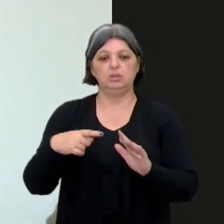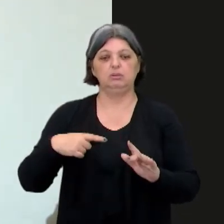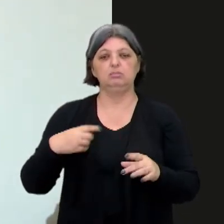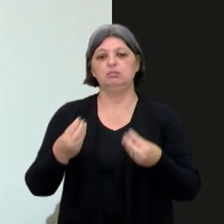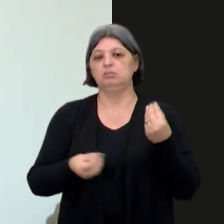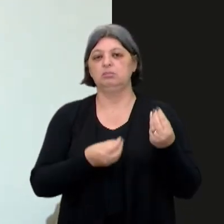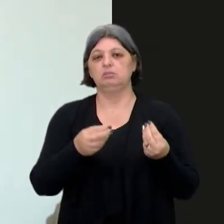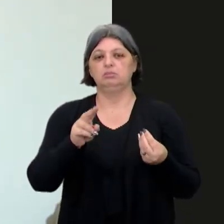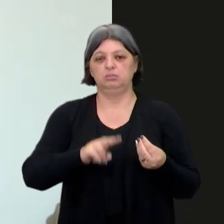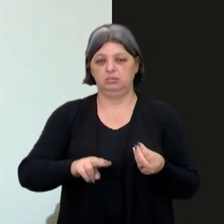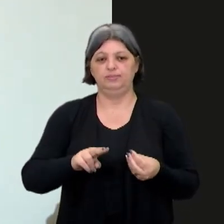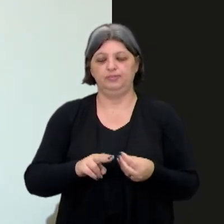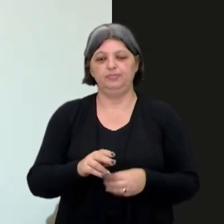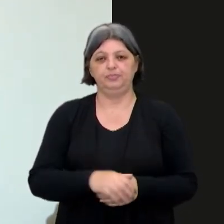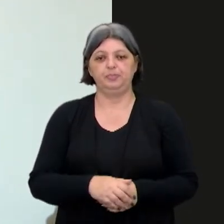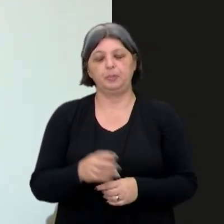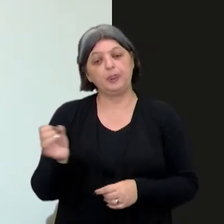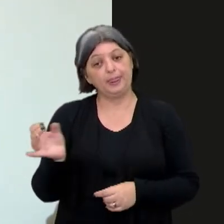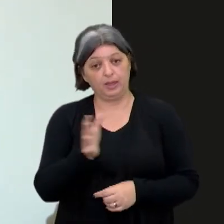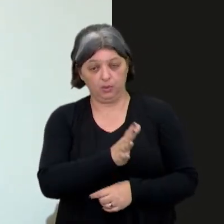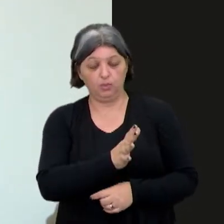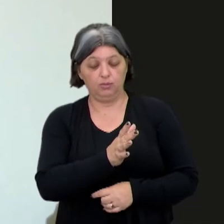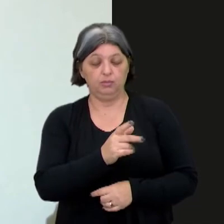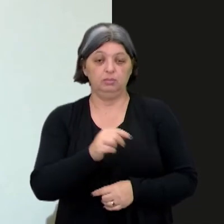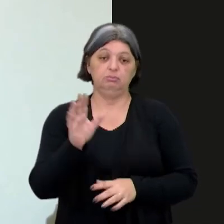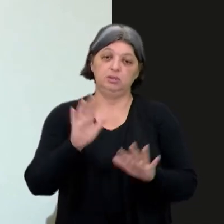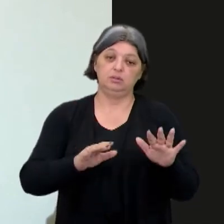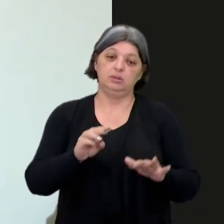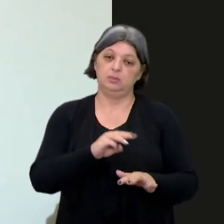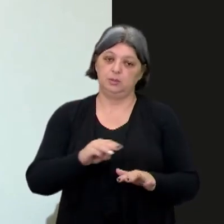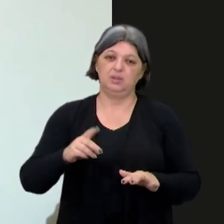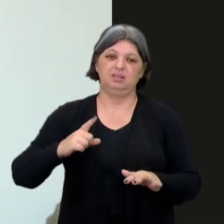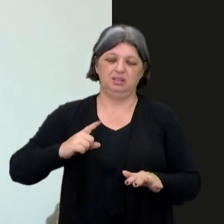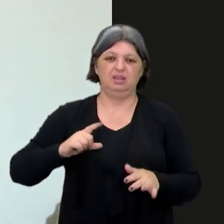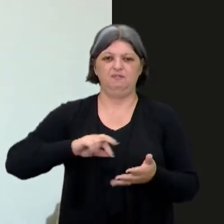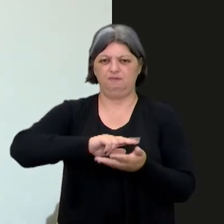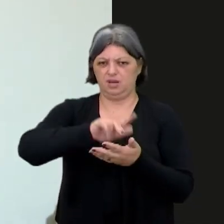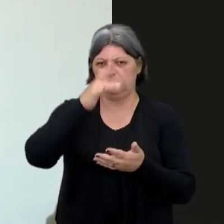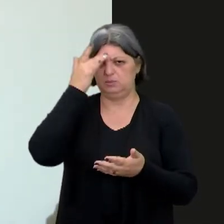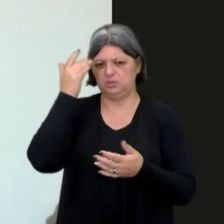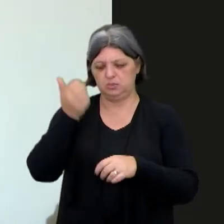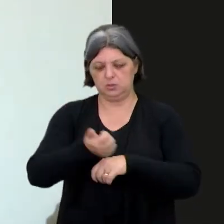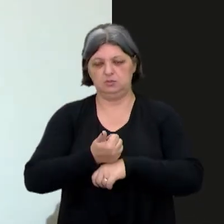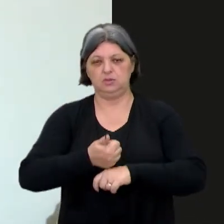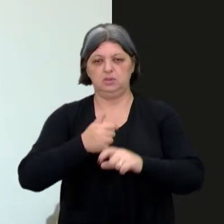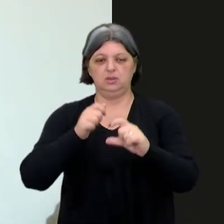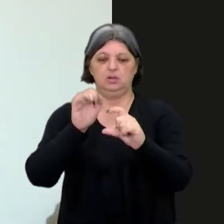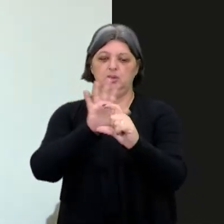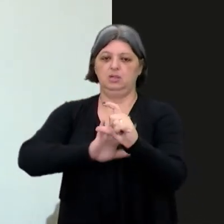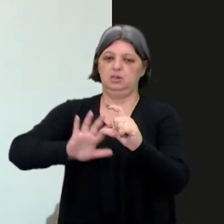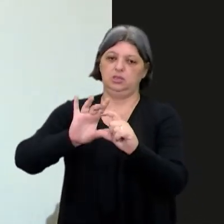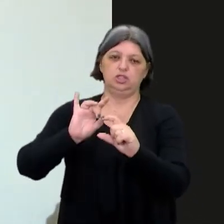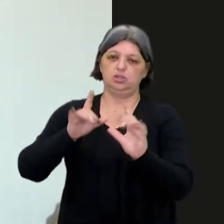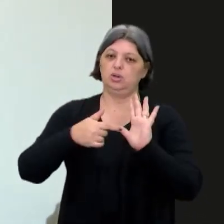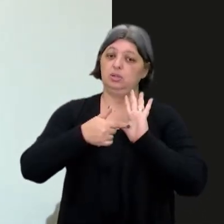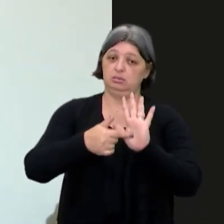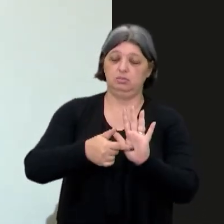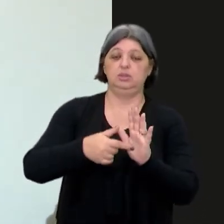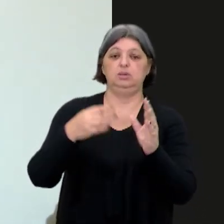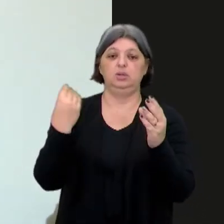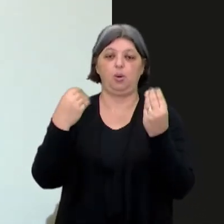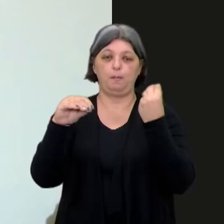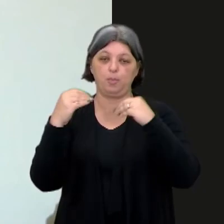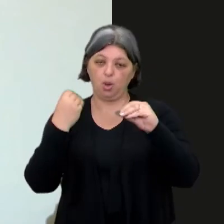uma força nova, né? Eu acho que hoje se vive um momento onde tem muitos chargistas aparecendo somente na internet, nos seus blogs e tal,